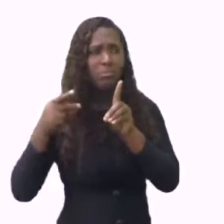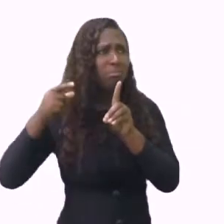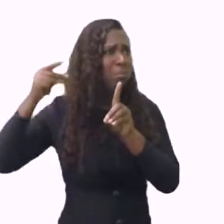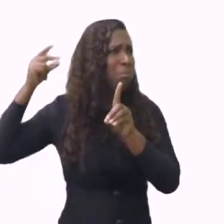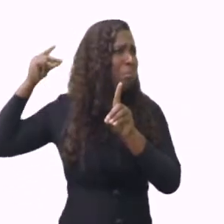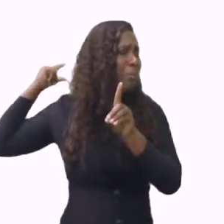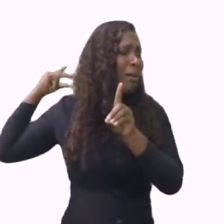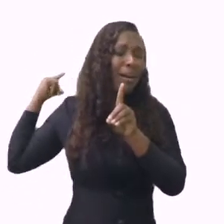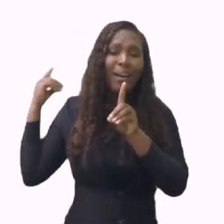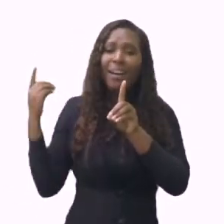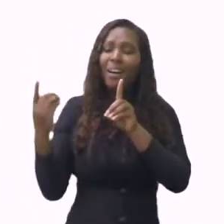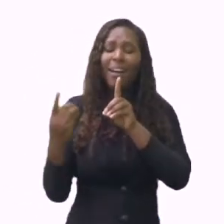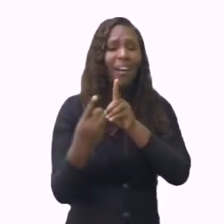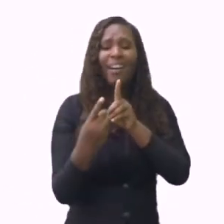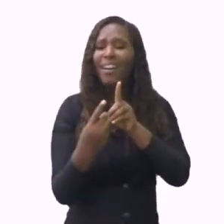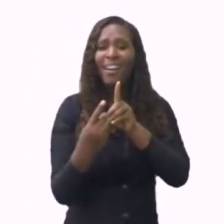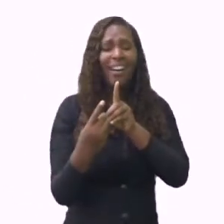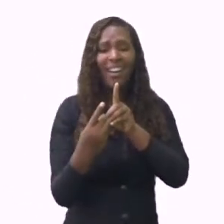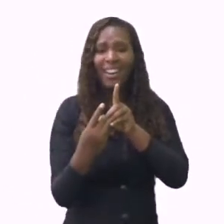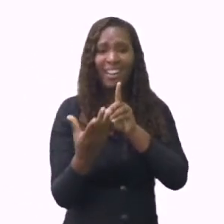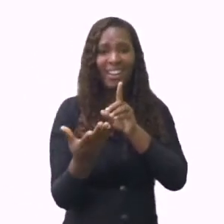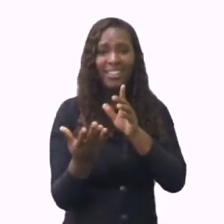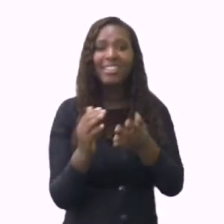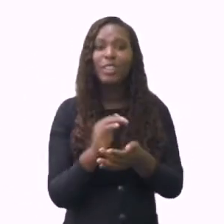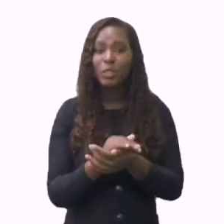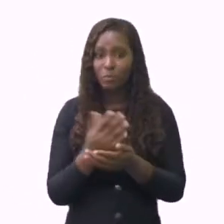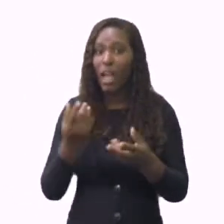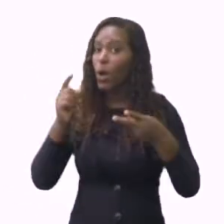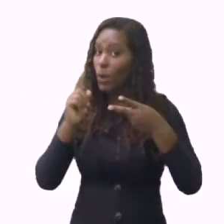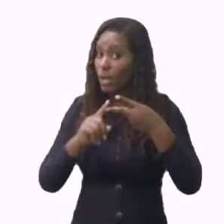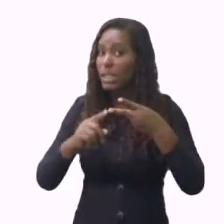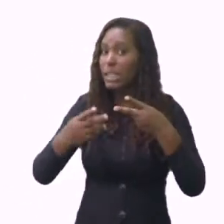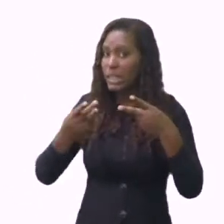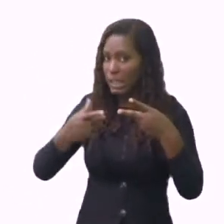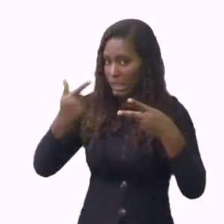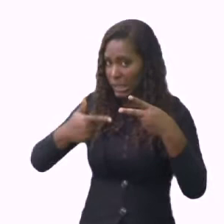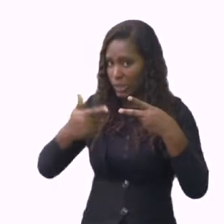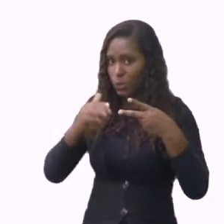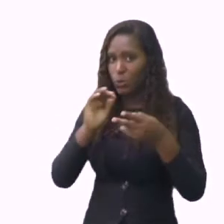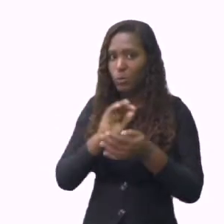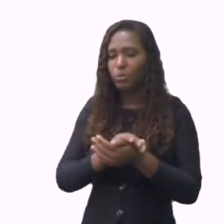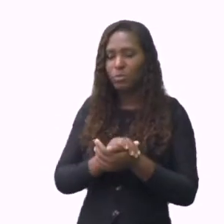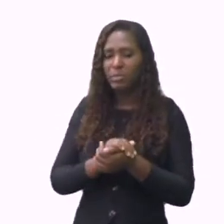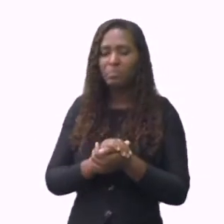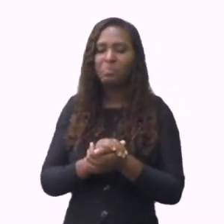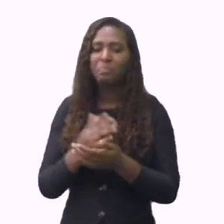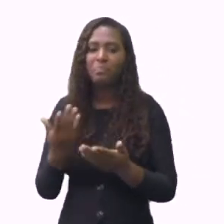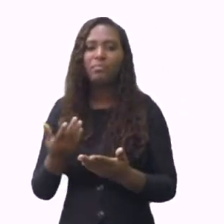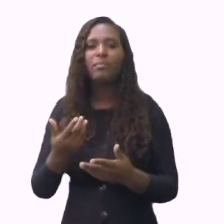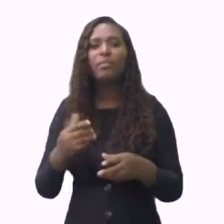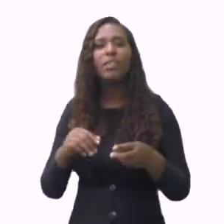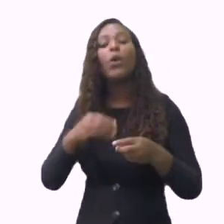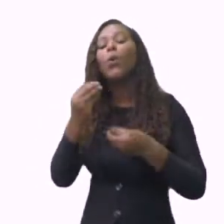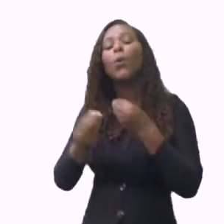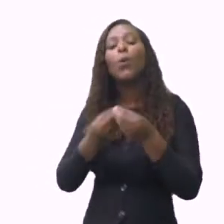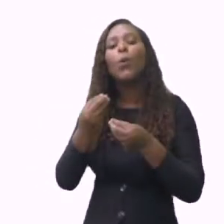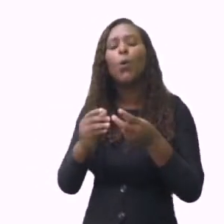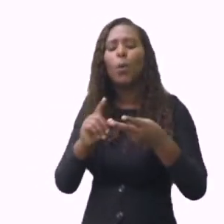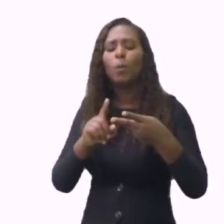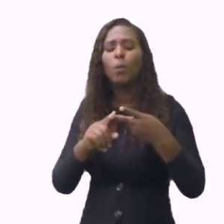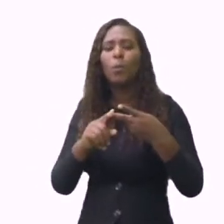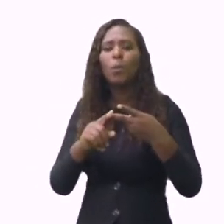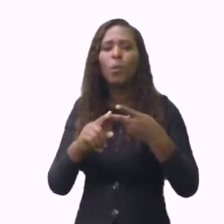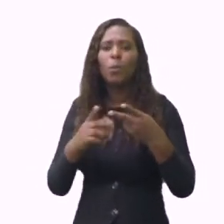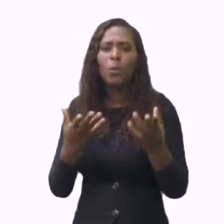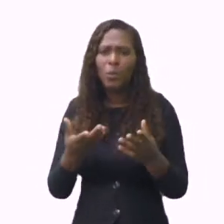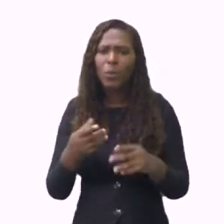modifiquei. Agora eu vou ler a primeira frase usando o sinal de pontuação que aparece nela. Há quanto